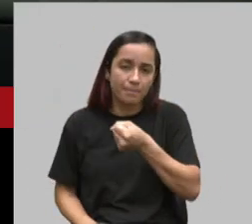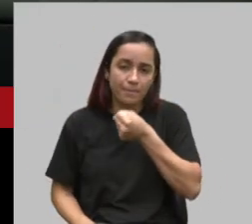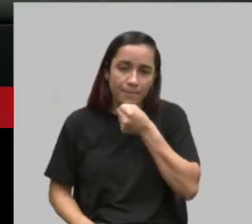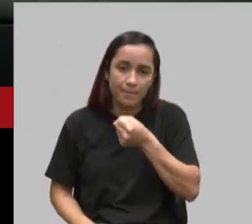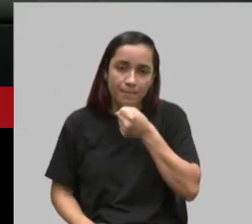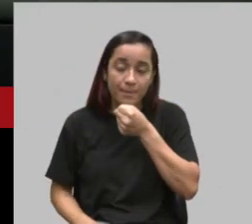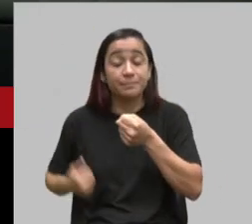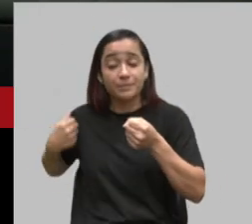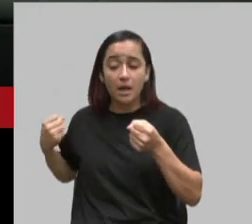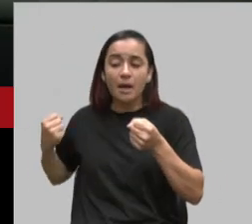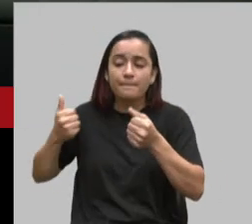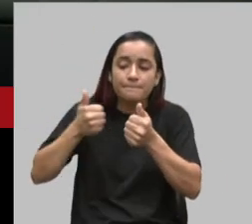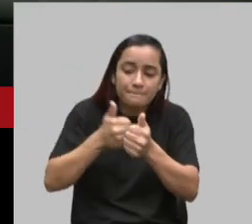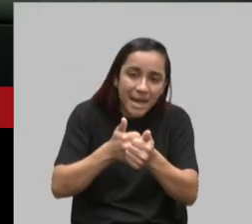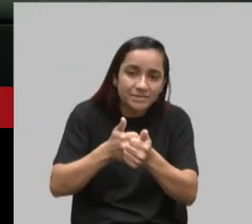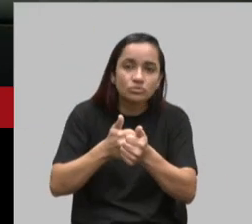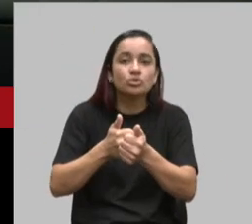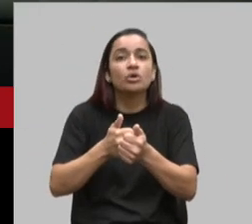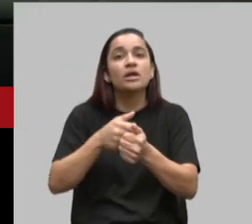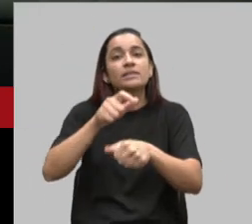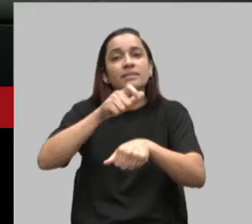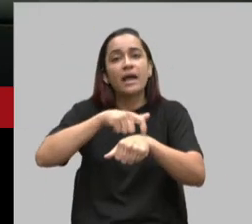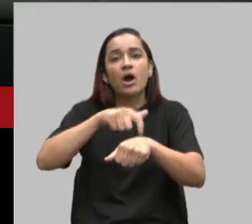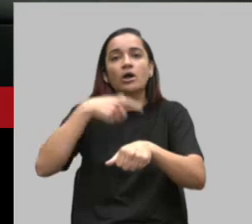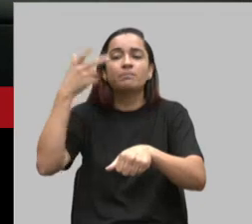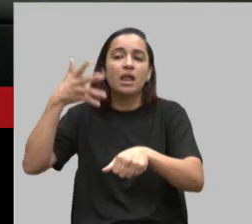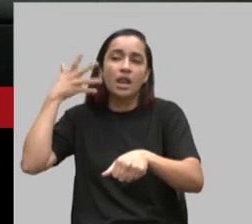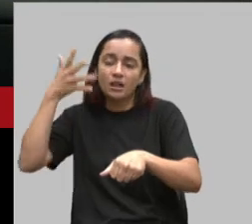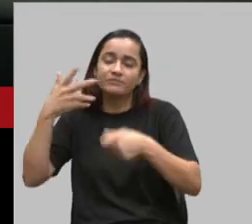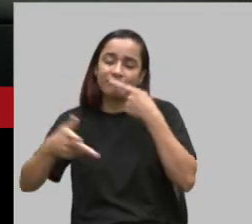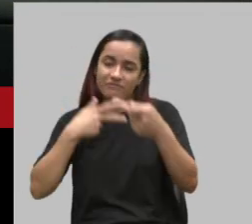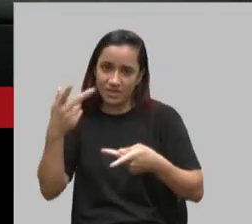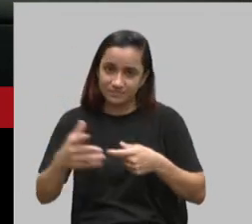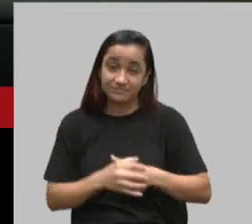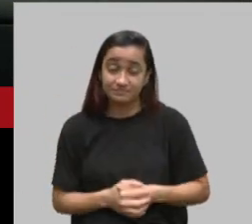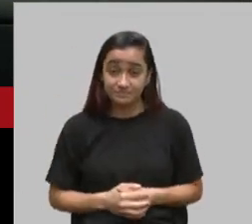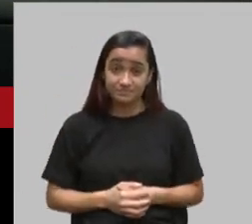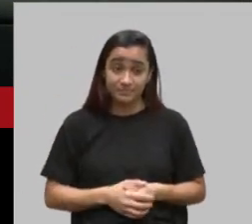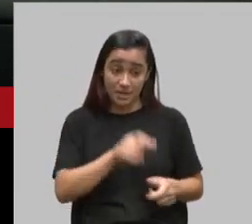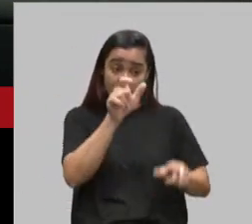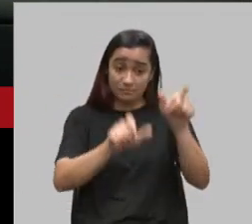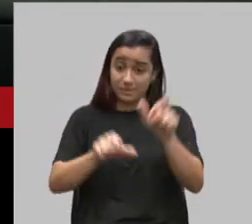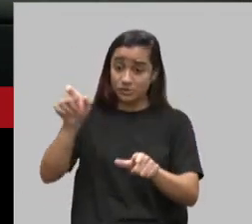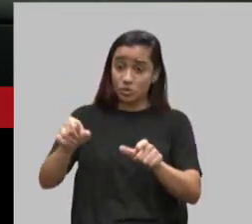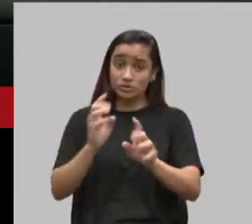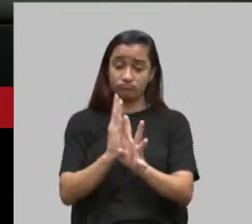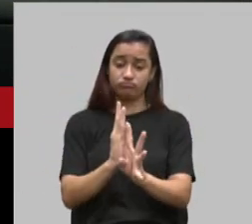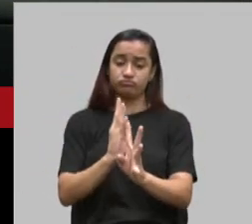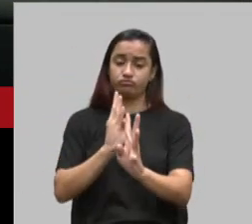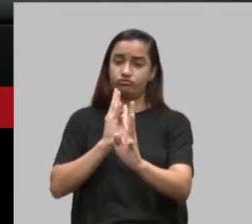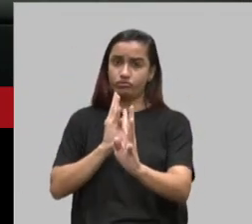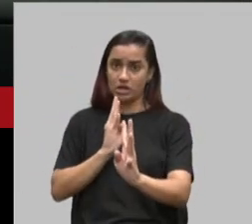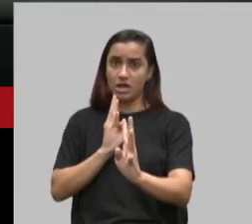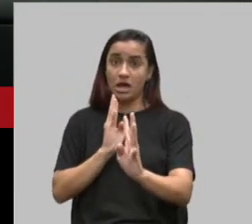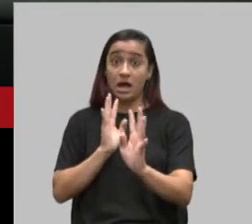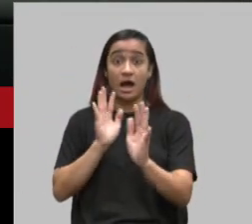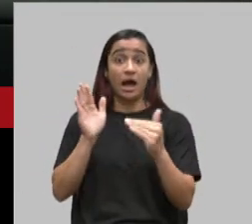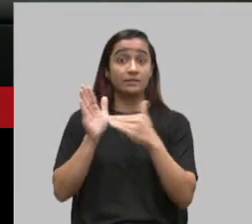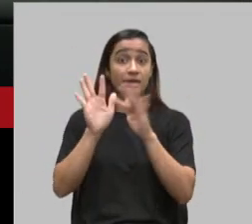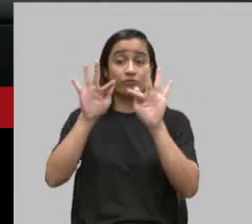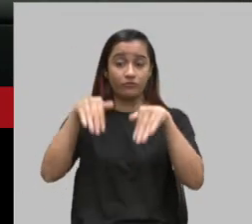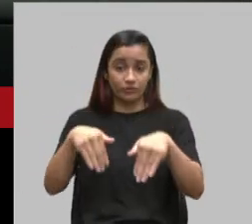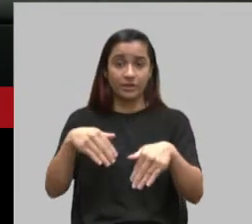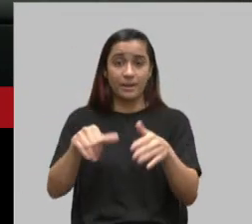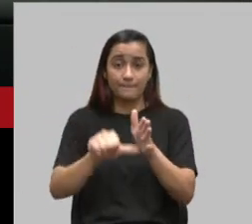enquanto durar a fala do orador escolhido pelo grupo as pessoas que estiverem na fila até o final da primeira fala